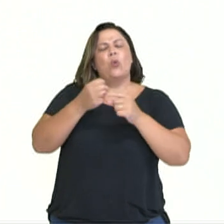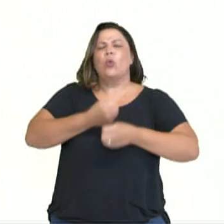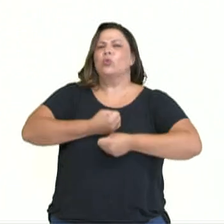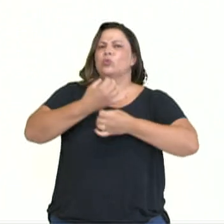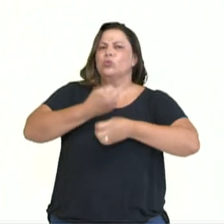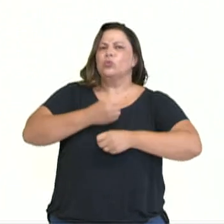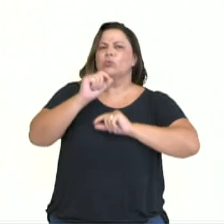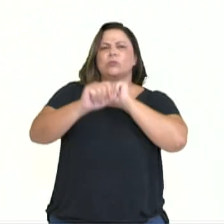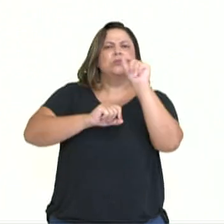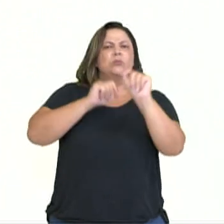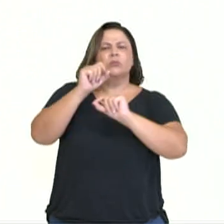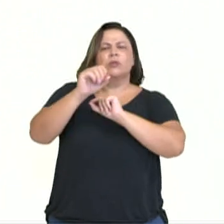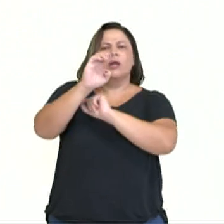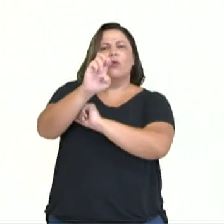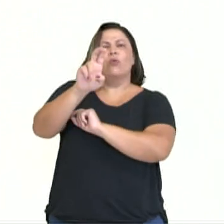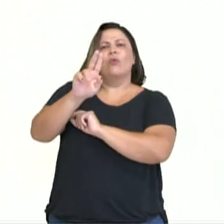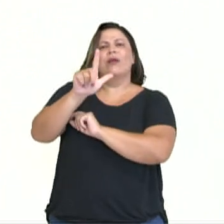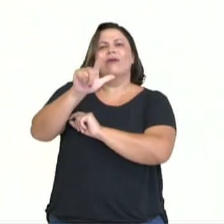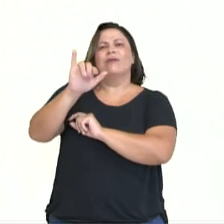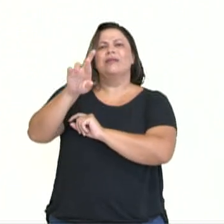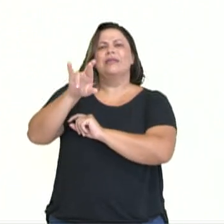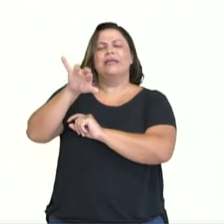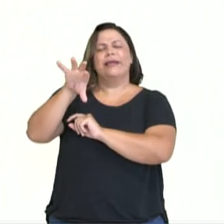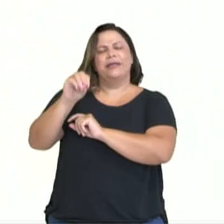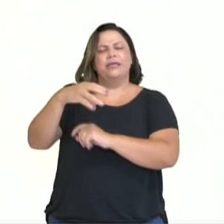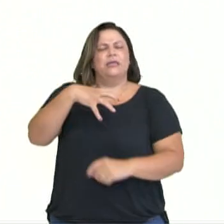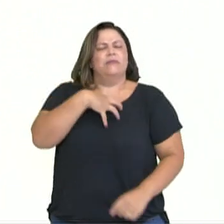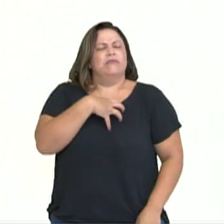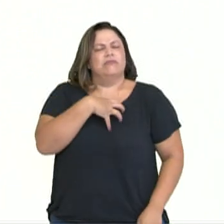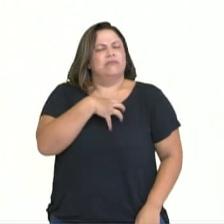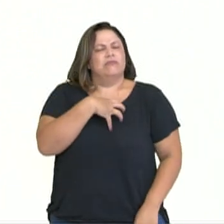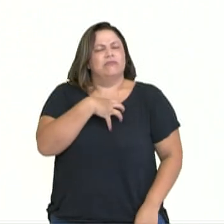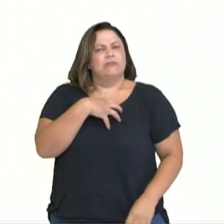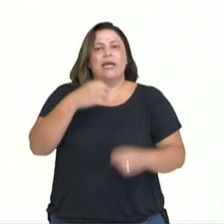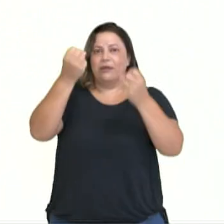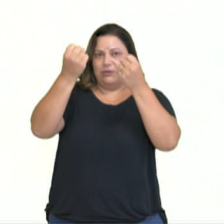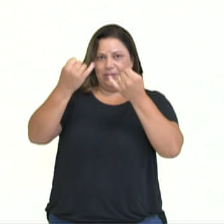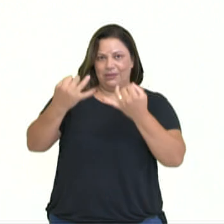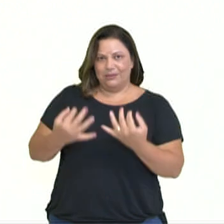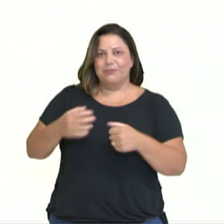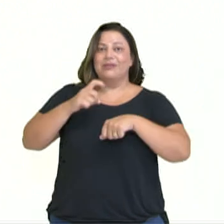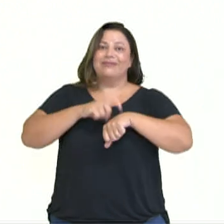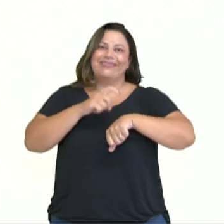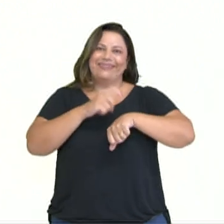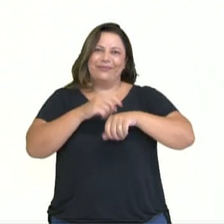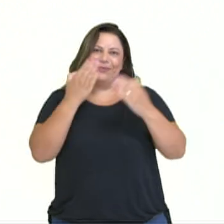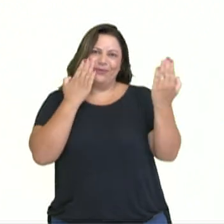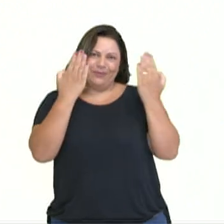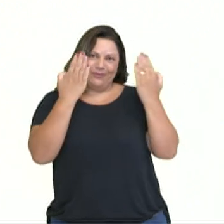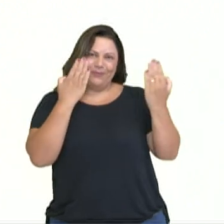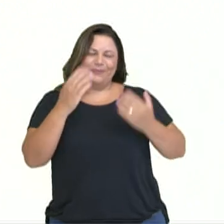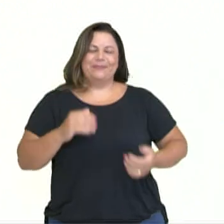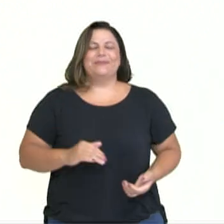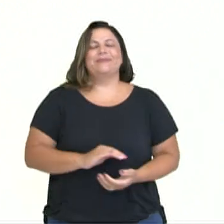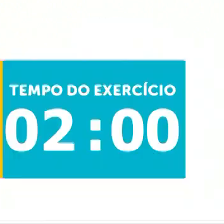lírico? Explique. Vou dar um tempinho para que vocês possam fazer essa análise. Ok? Vamos lá.